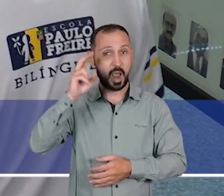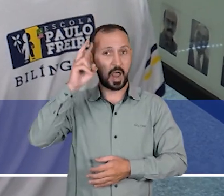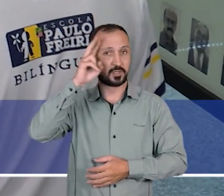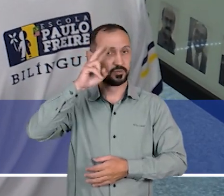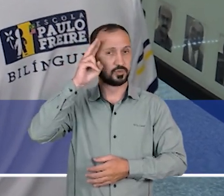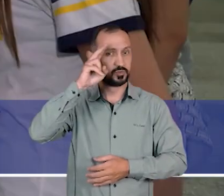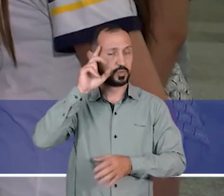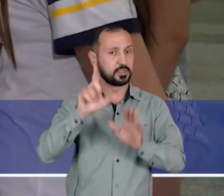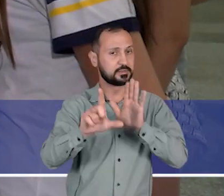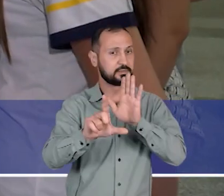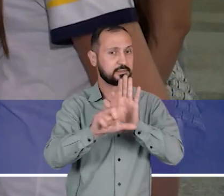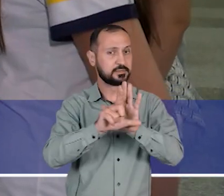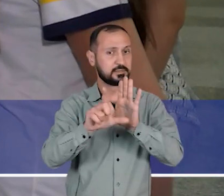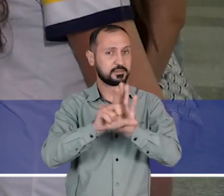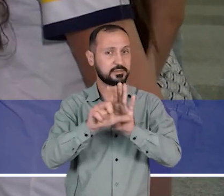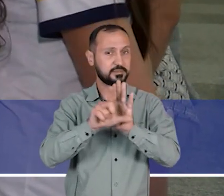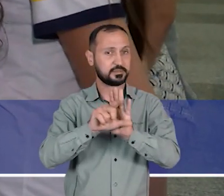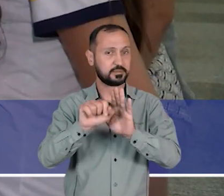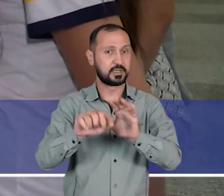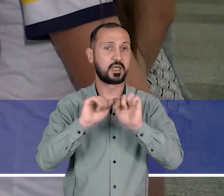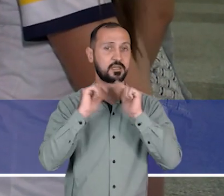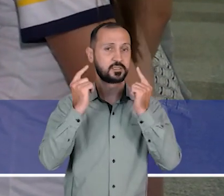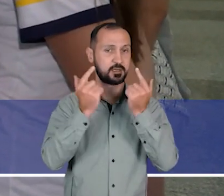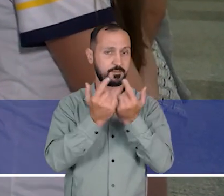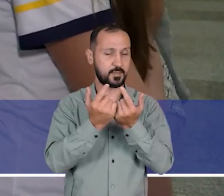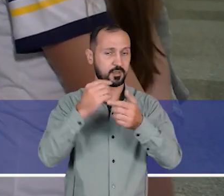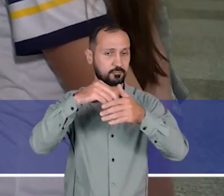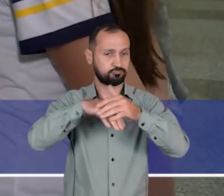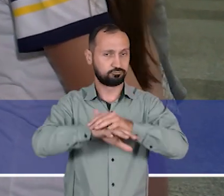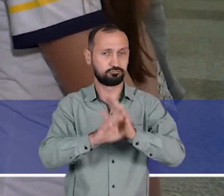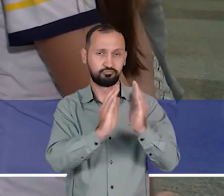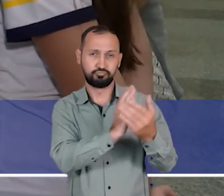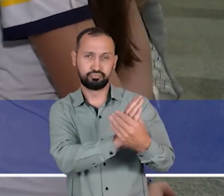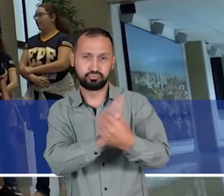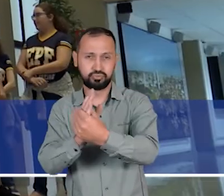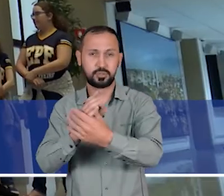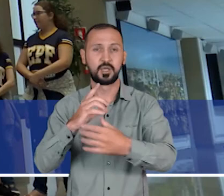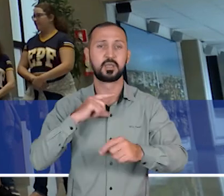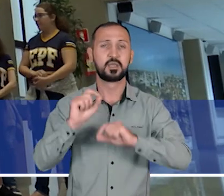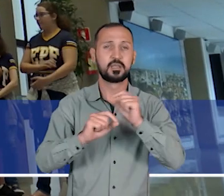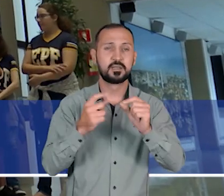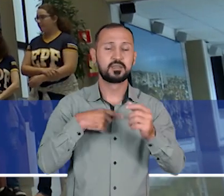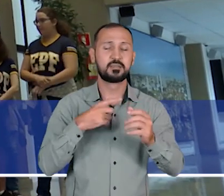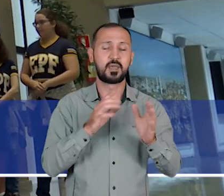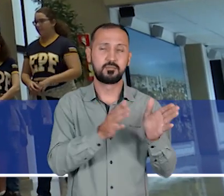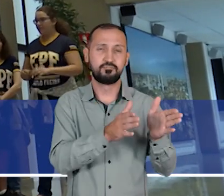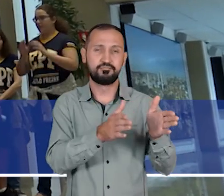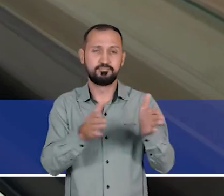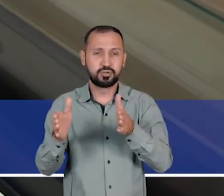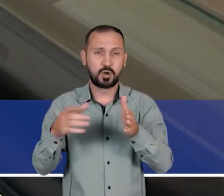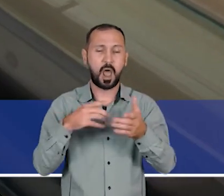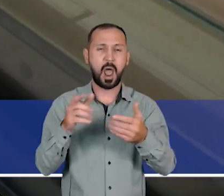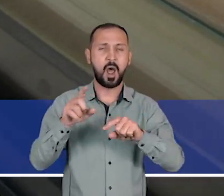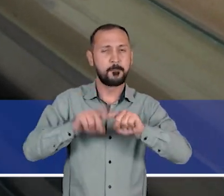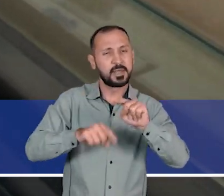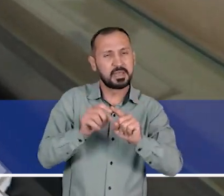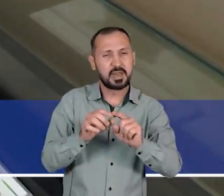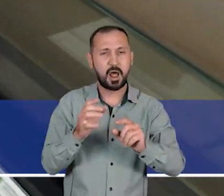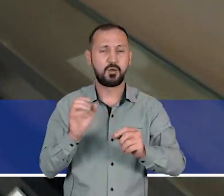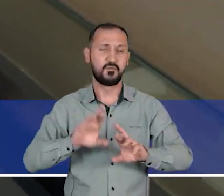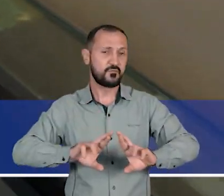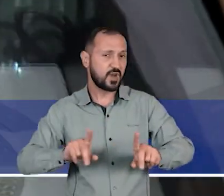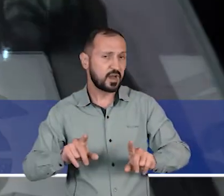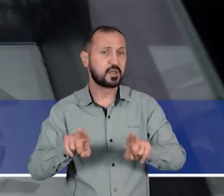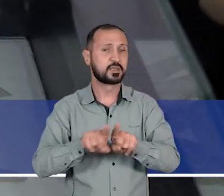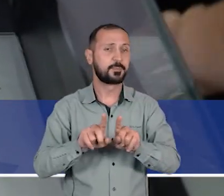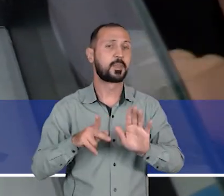acervo histórico das legislaturas do Parlamento Sul-Mato-Grossense, composto por galerias, peças